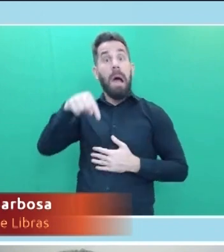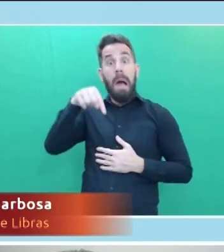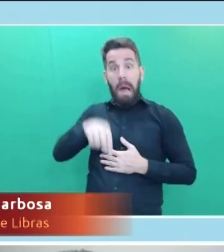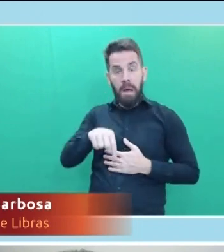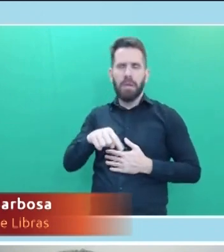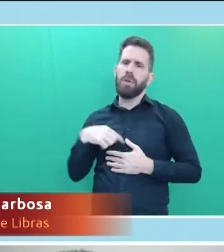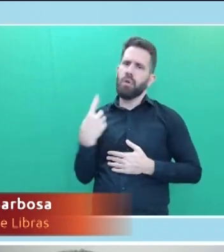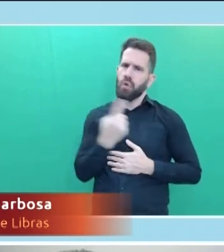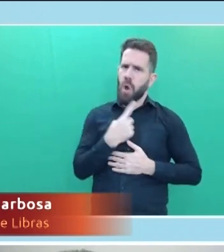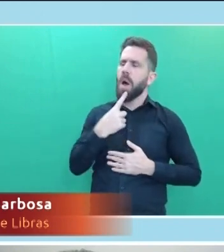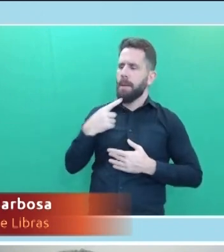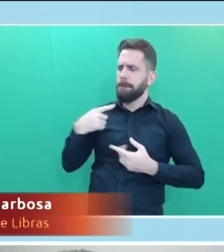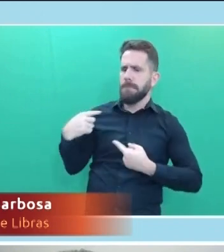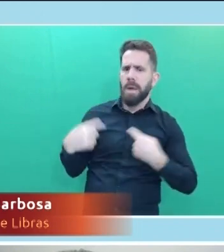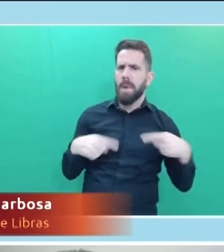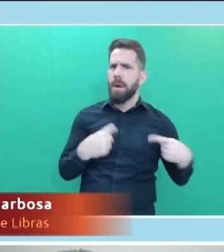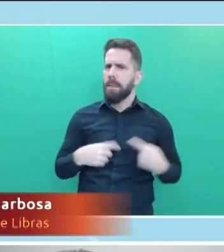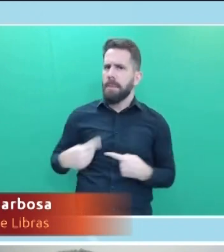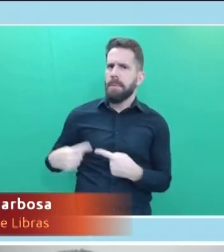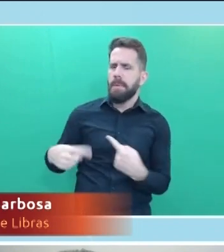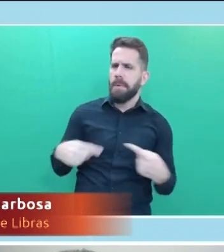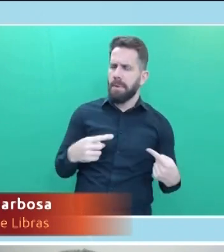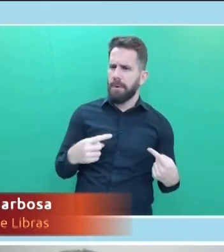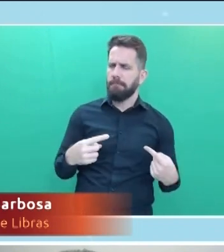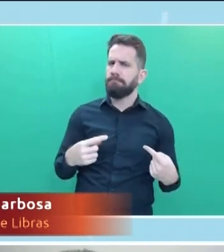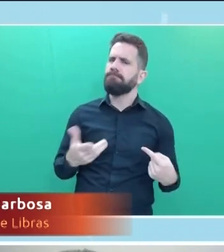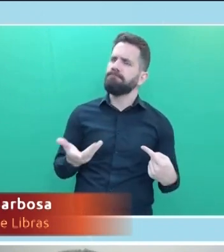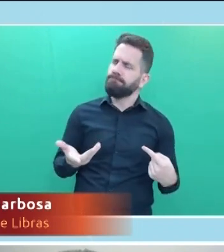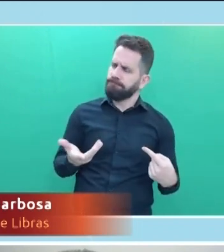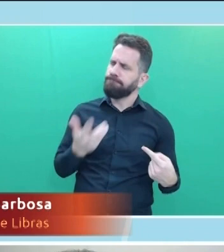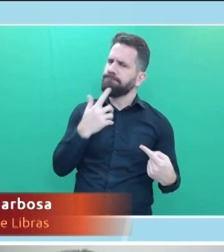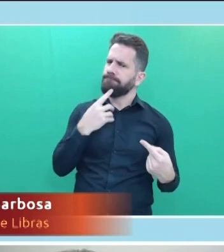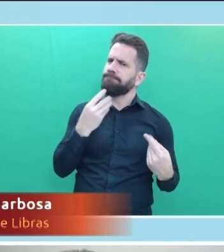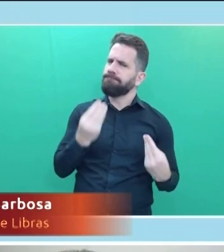discute. Quando a gente